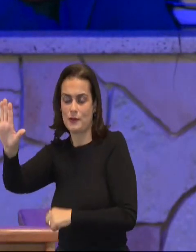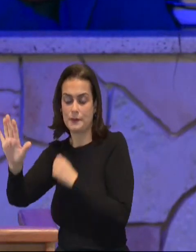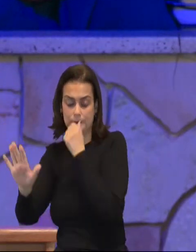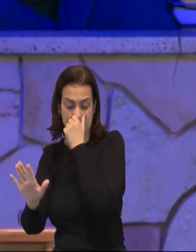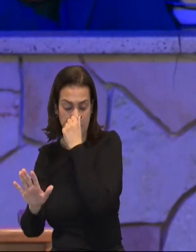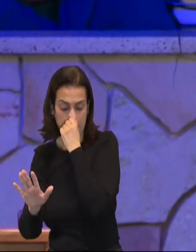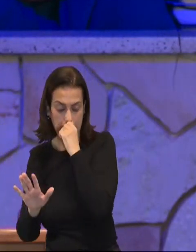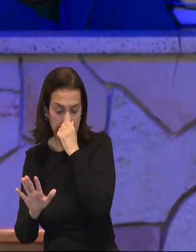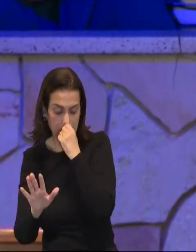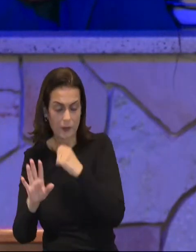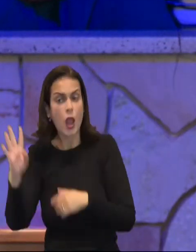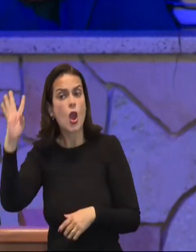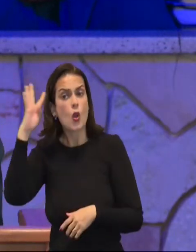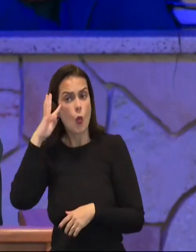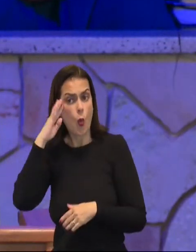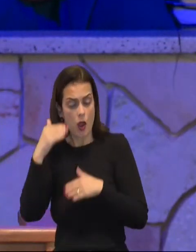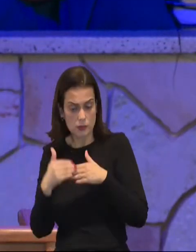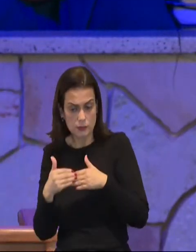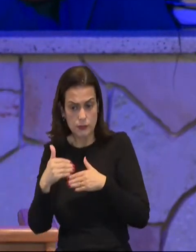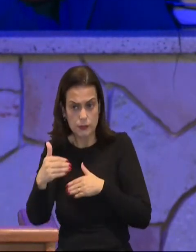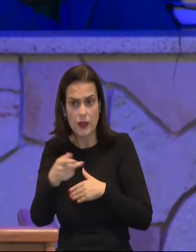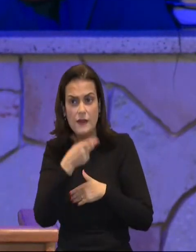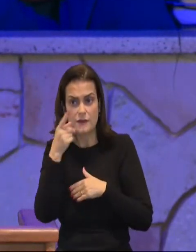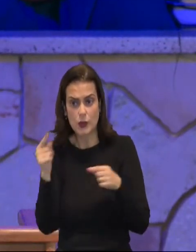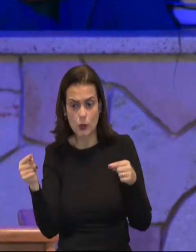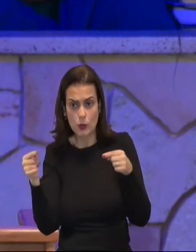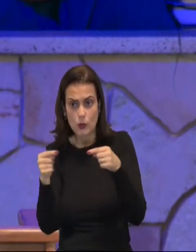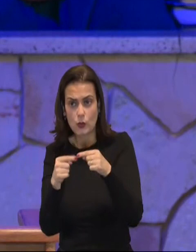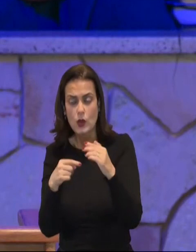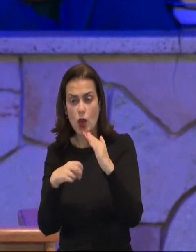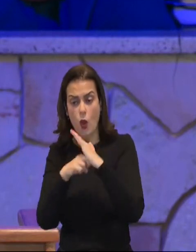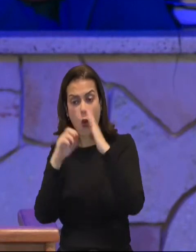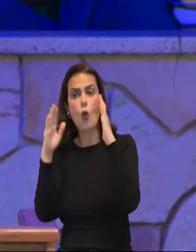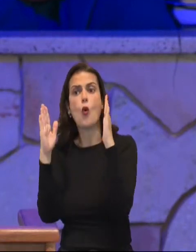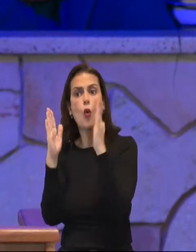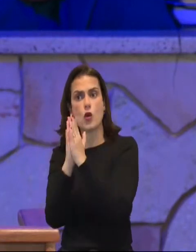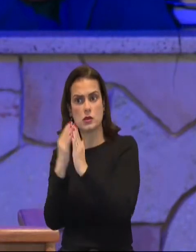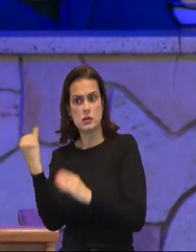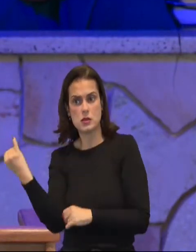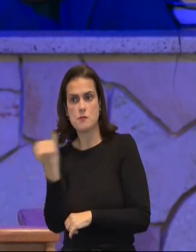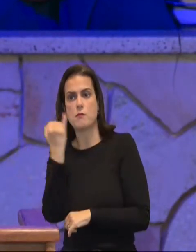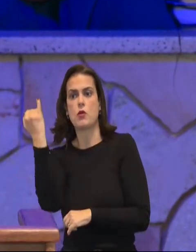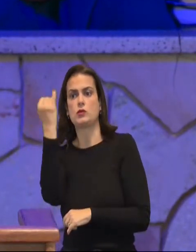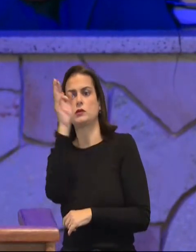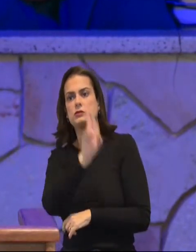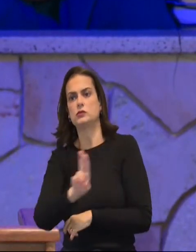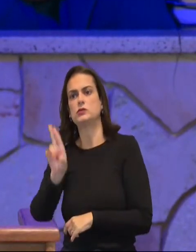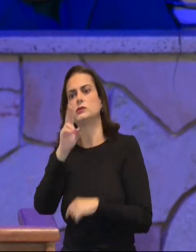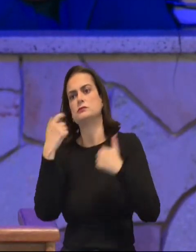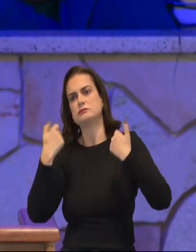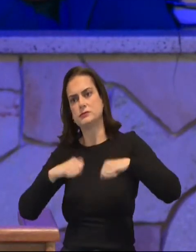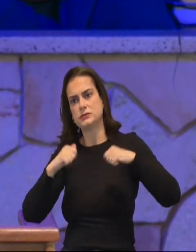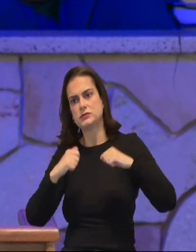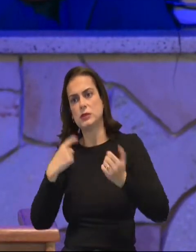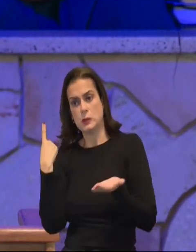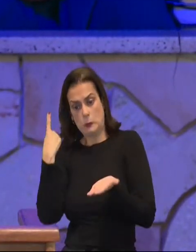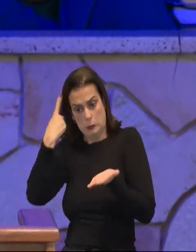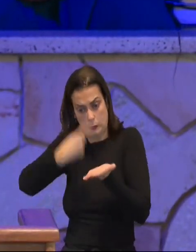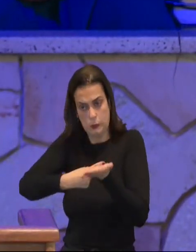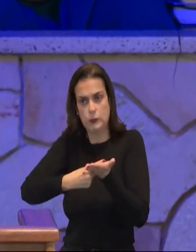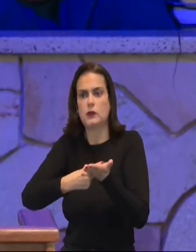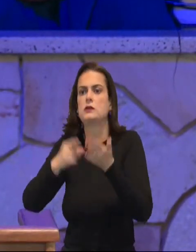falamos sobre a oração como um vetor importante, como instrumento importante na missão,